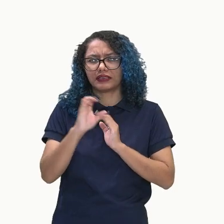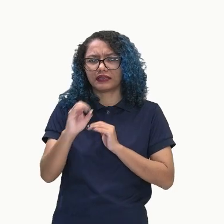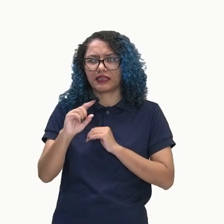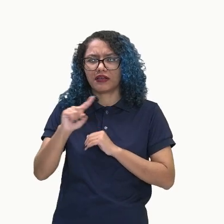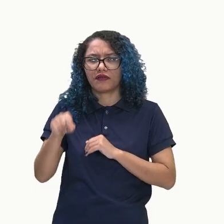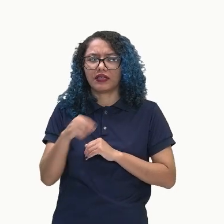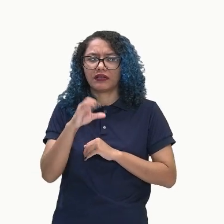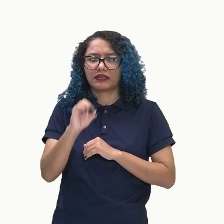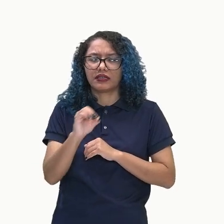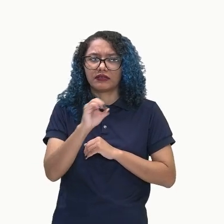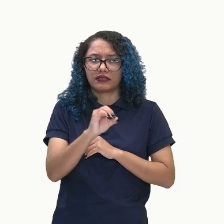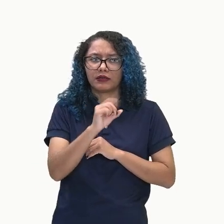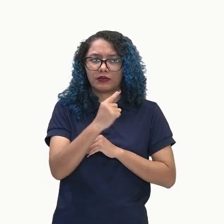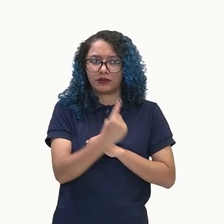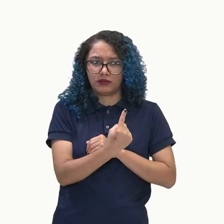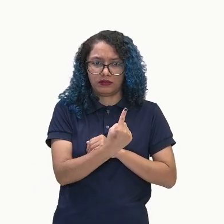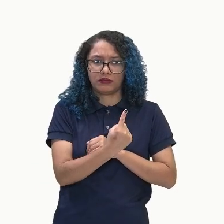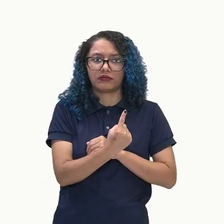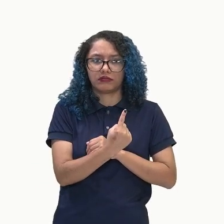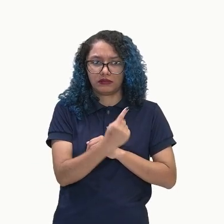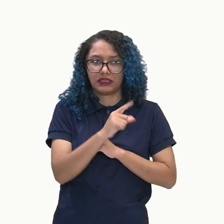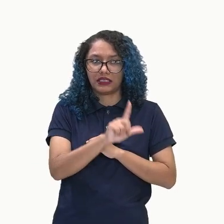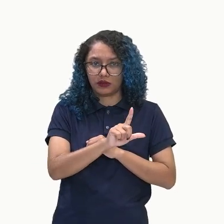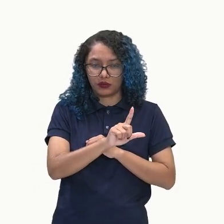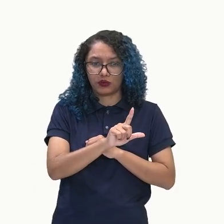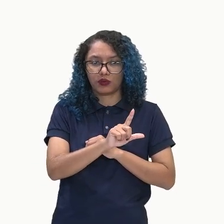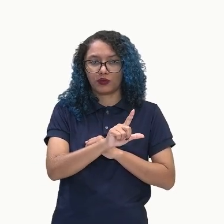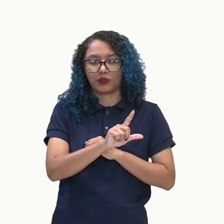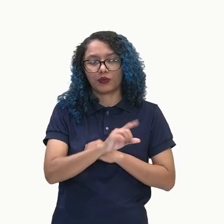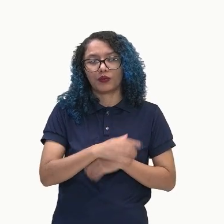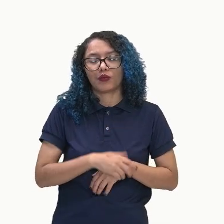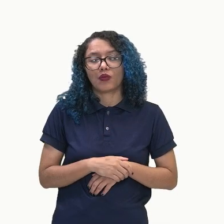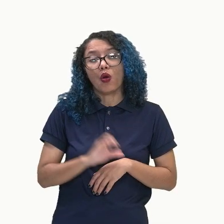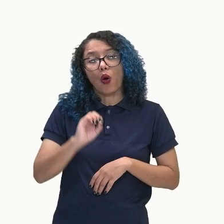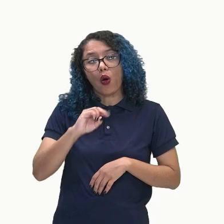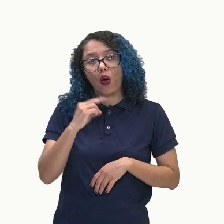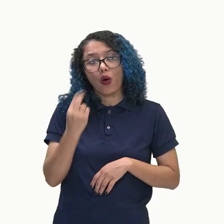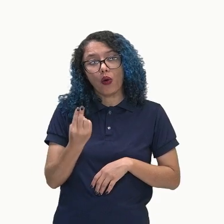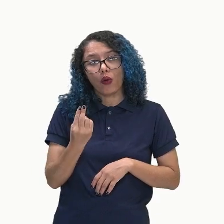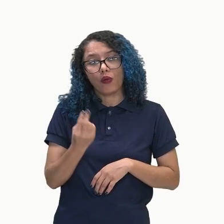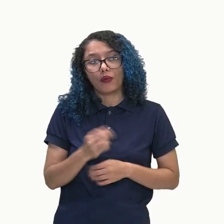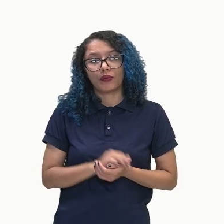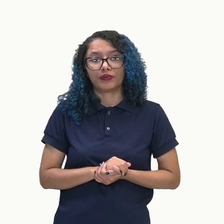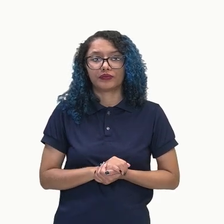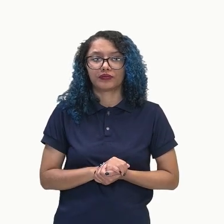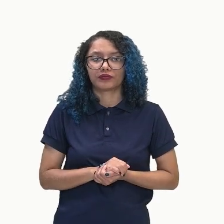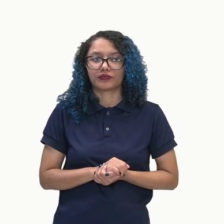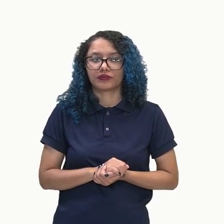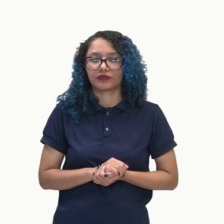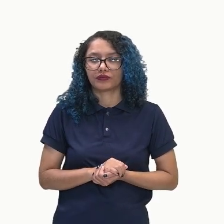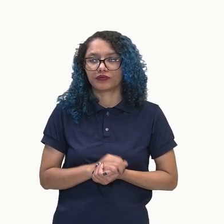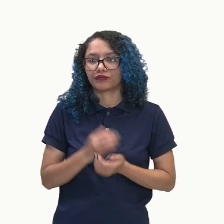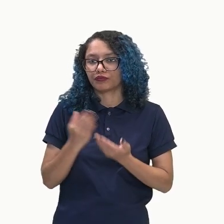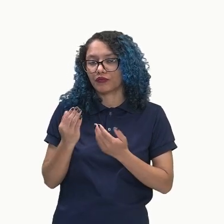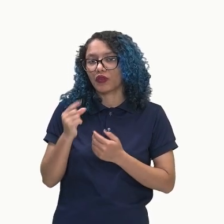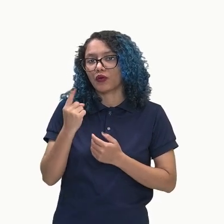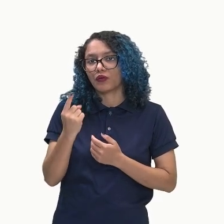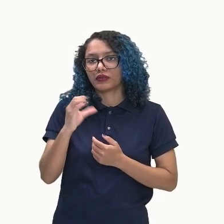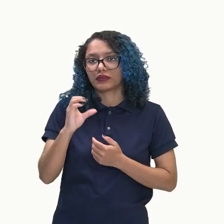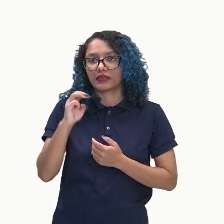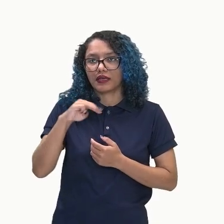1/1000 do litro, que isso é igual a 1